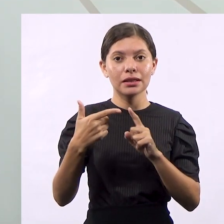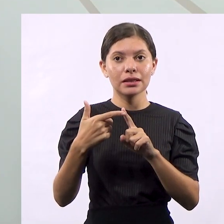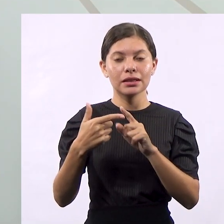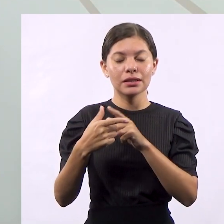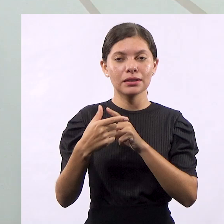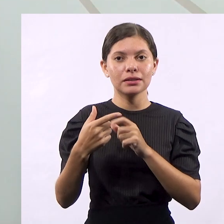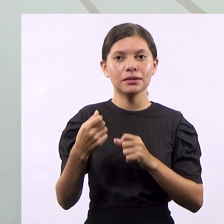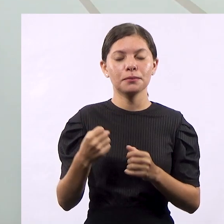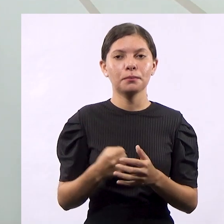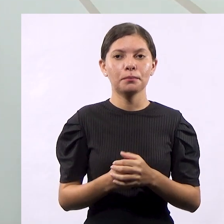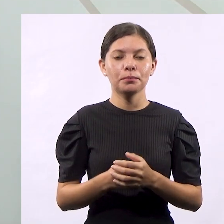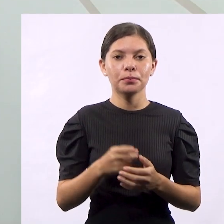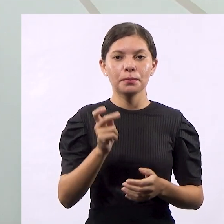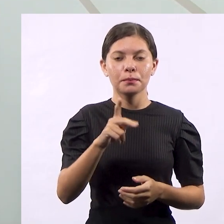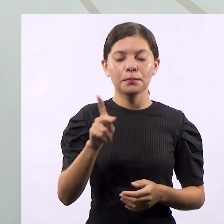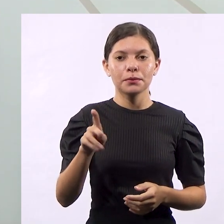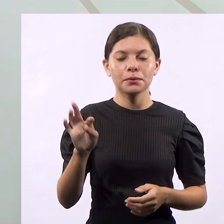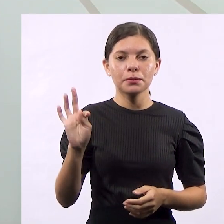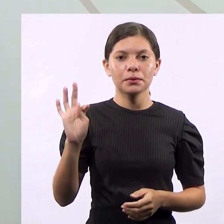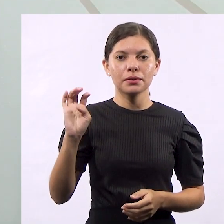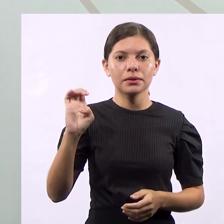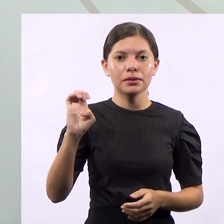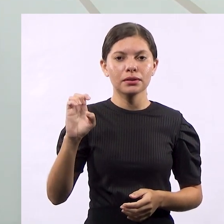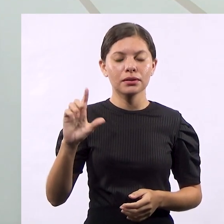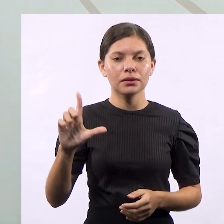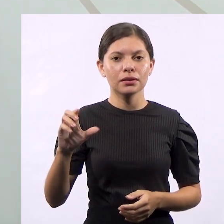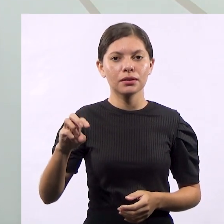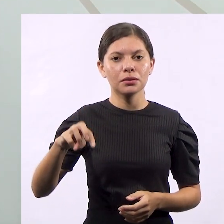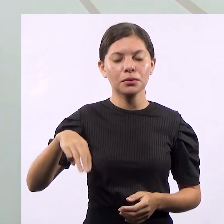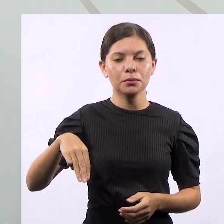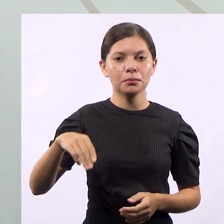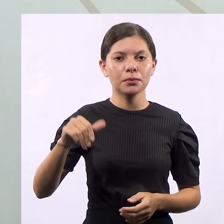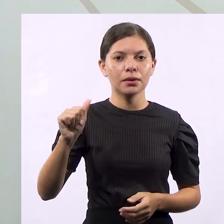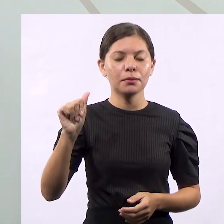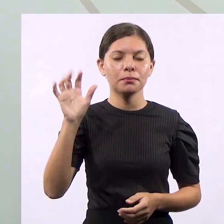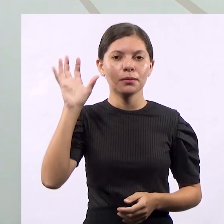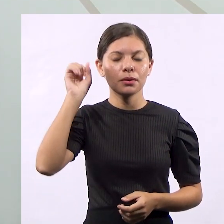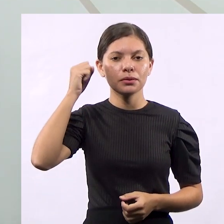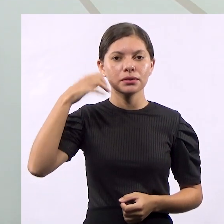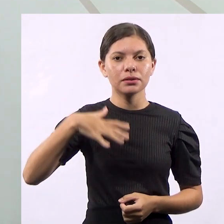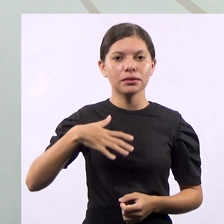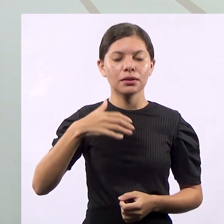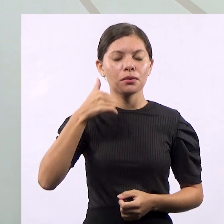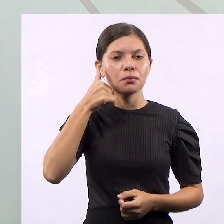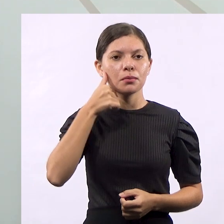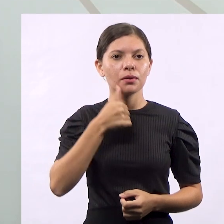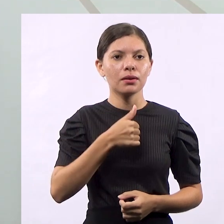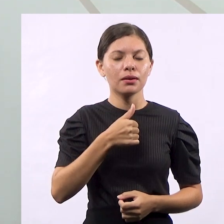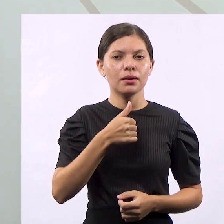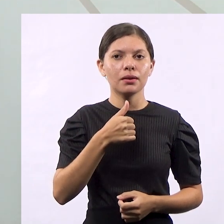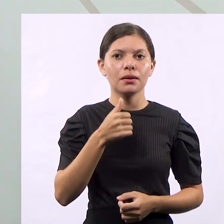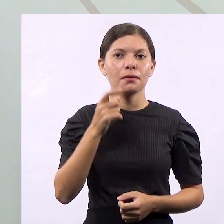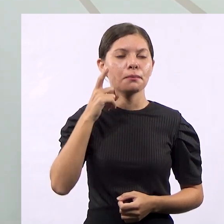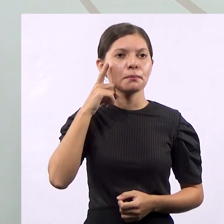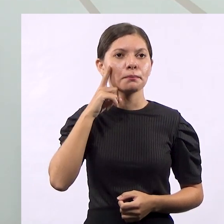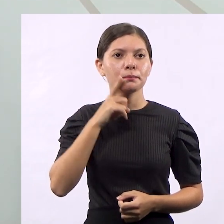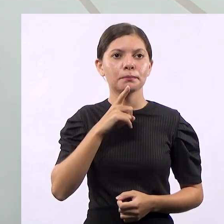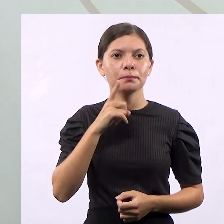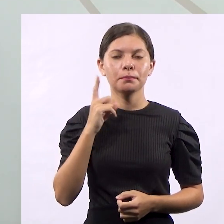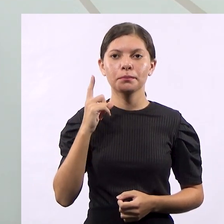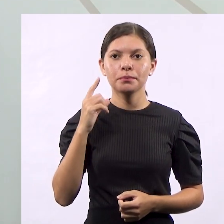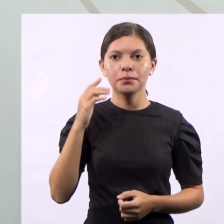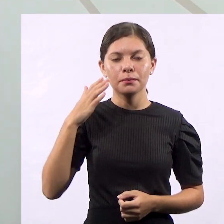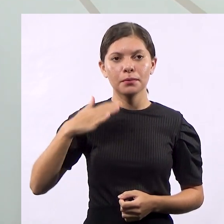professora Thelma Fortes e vou fazer minha audiodescrição. Eu sou uma mulher parda, de cabelos longos, eu estou